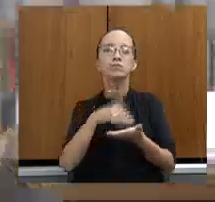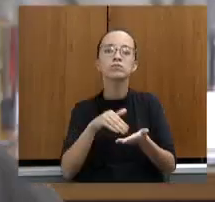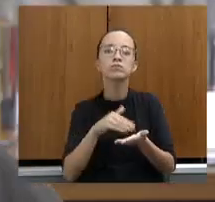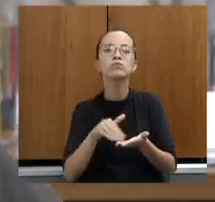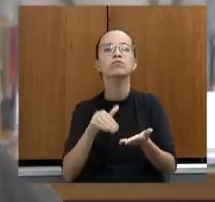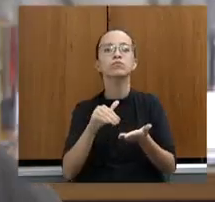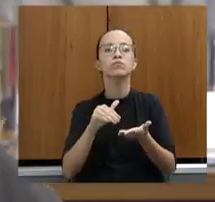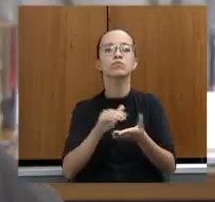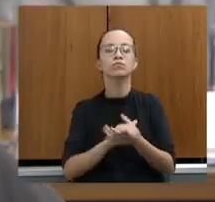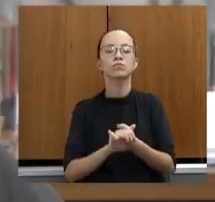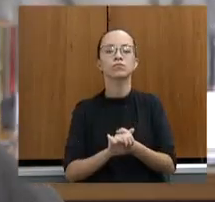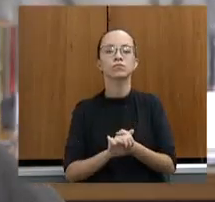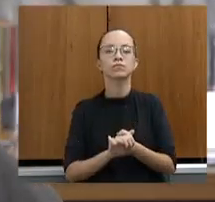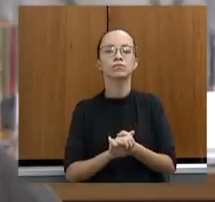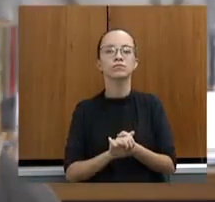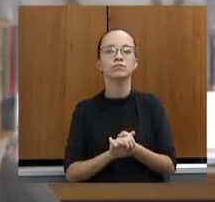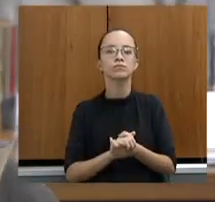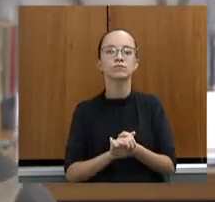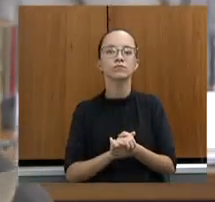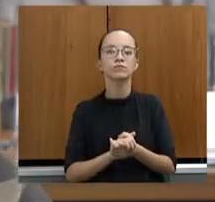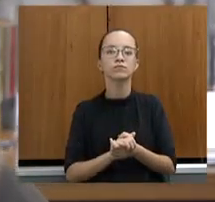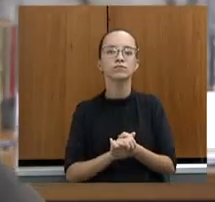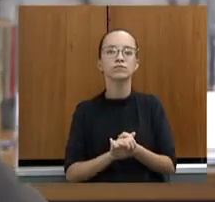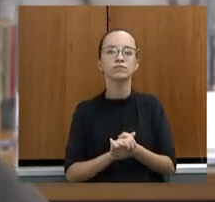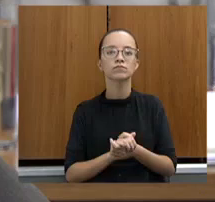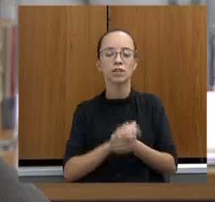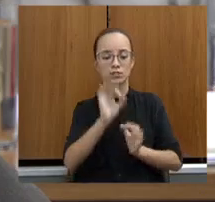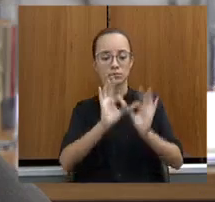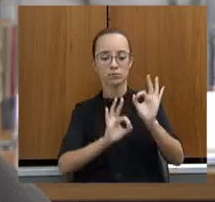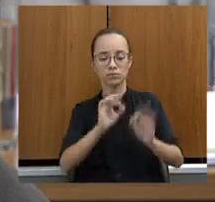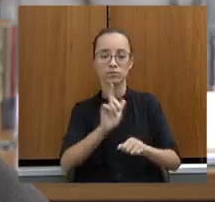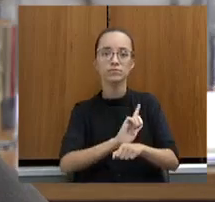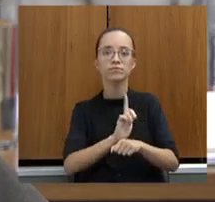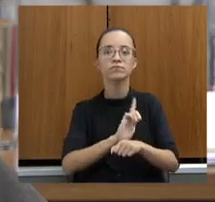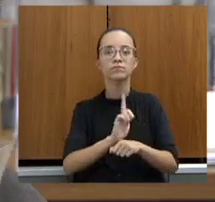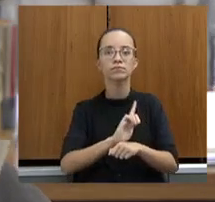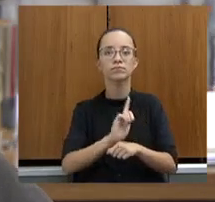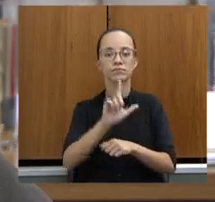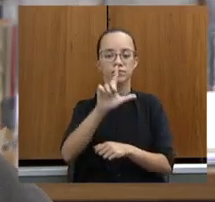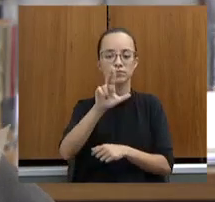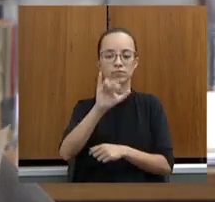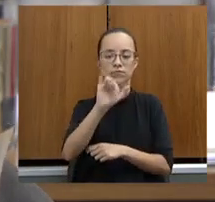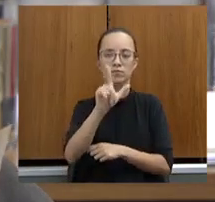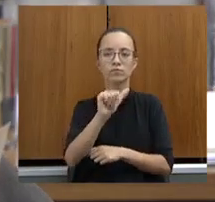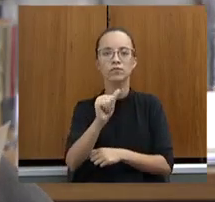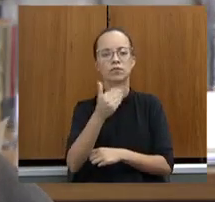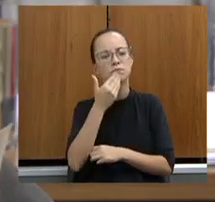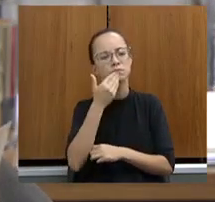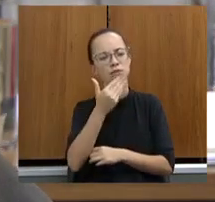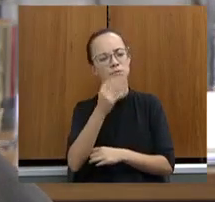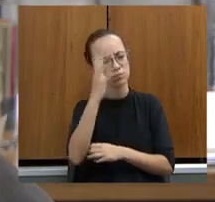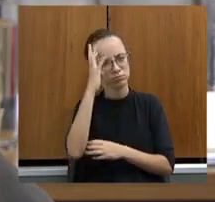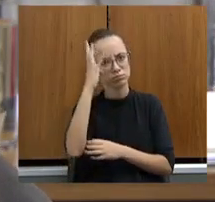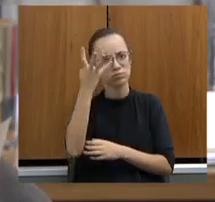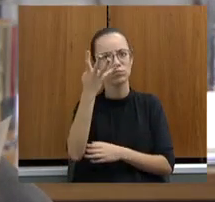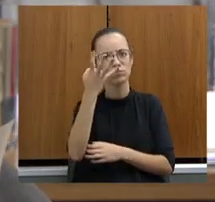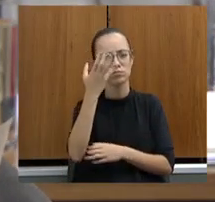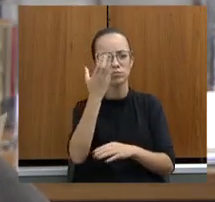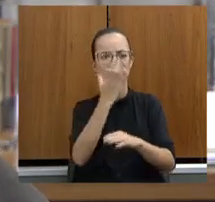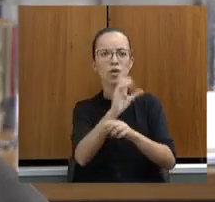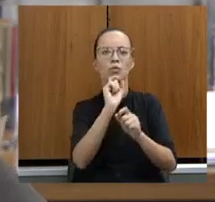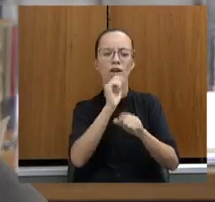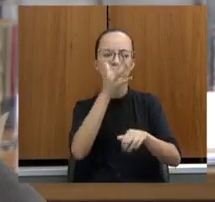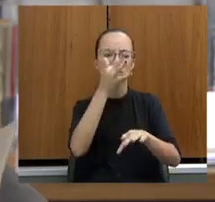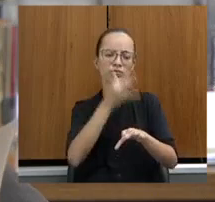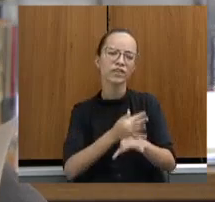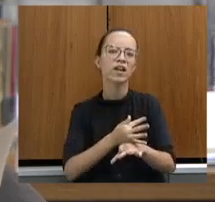importante o secretária de planejamento de gestão da doutora Luiza Barreto pedido providência para que sejam publicado imediata